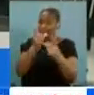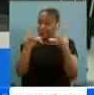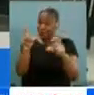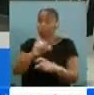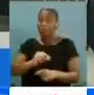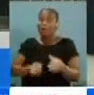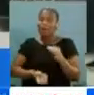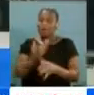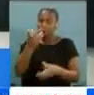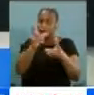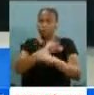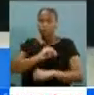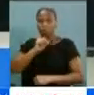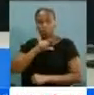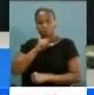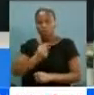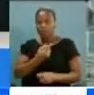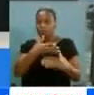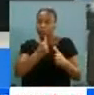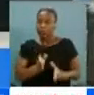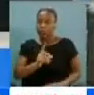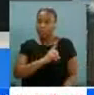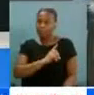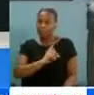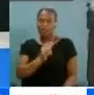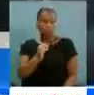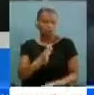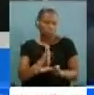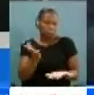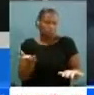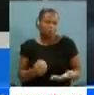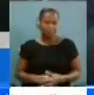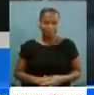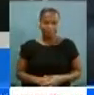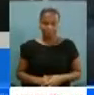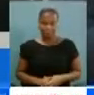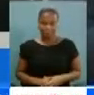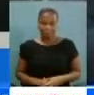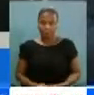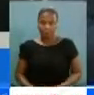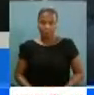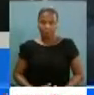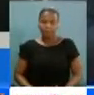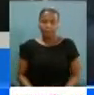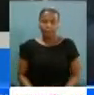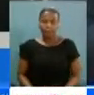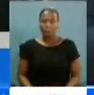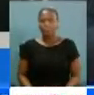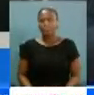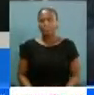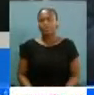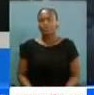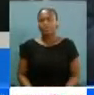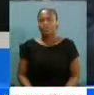de criação de novas oportunidades para o setor privado e não só. There remain challenges ahead, and I think everyone is very